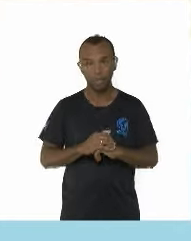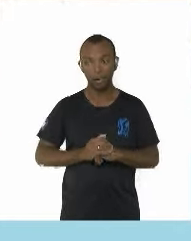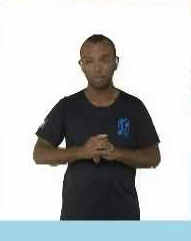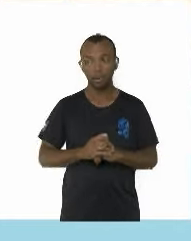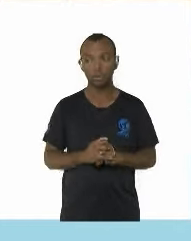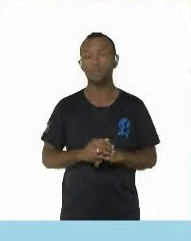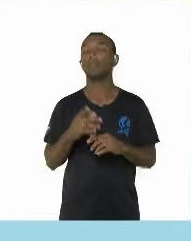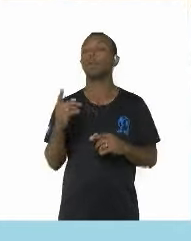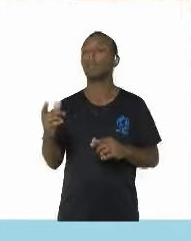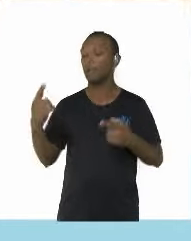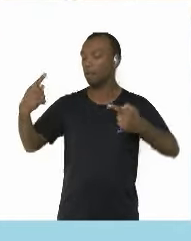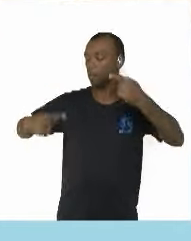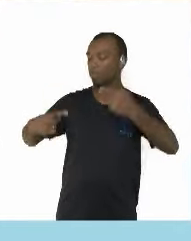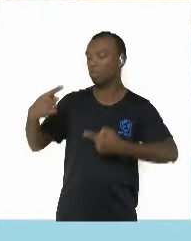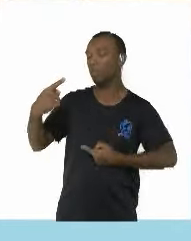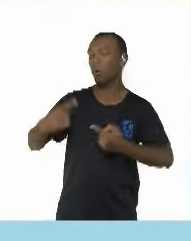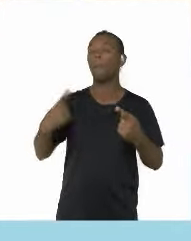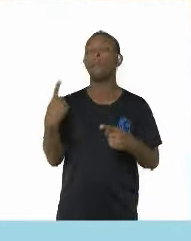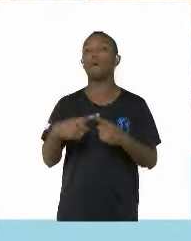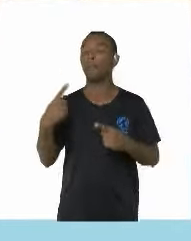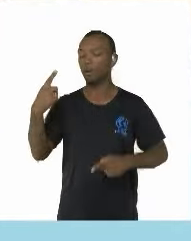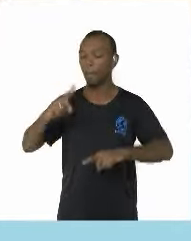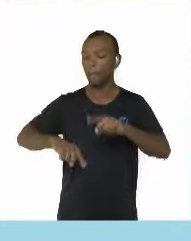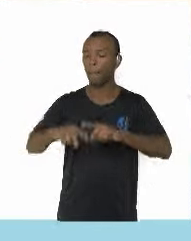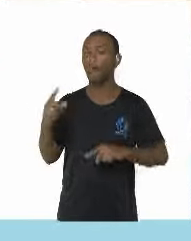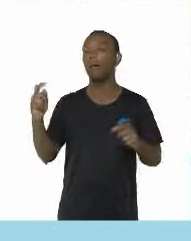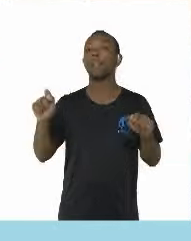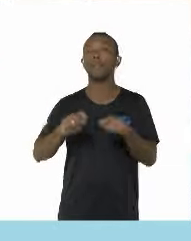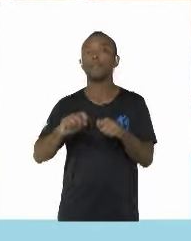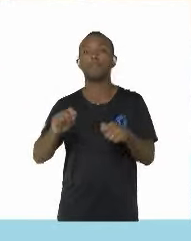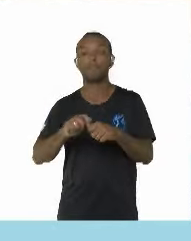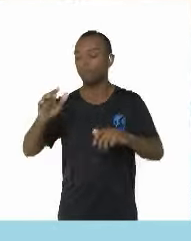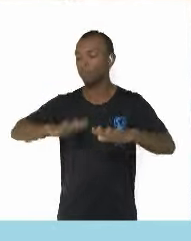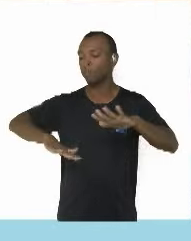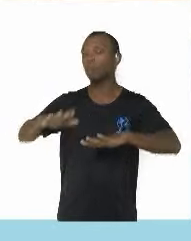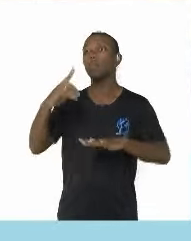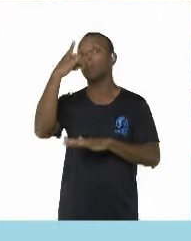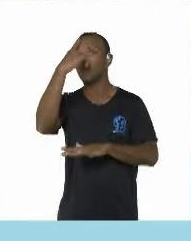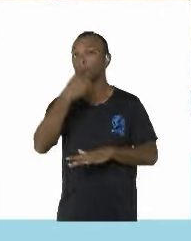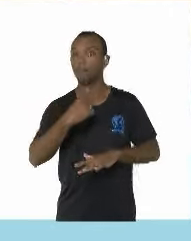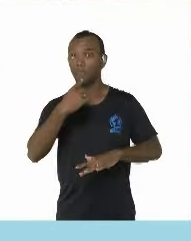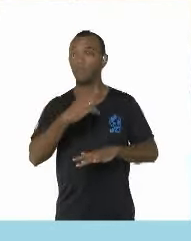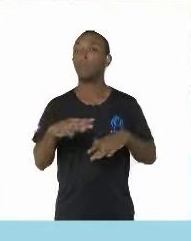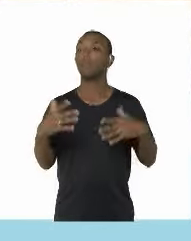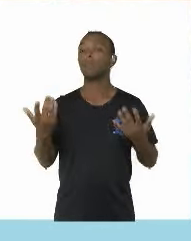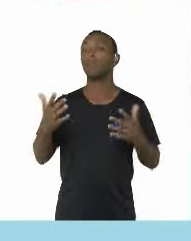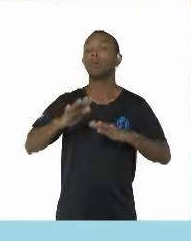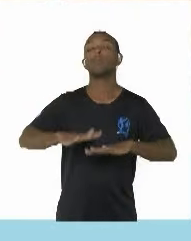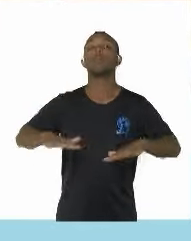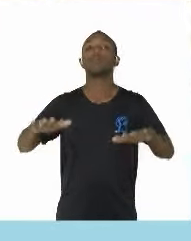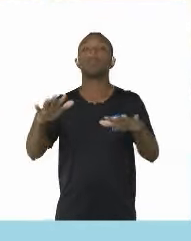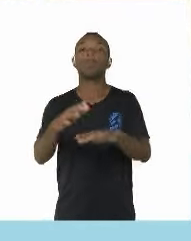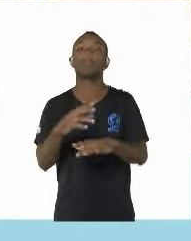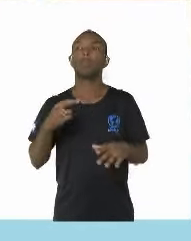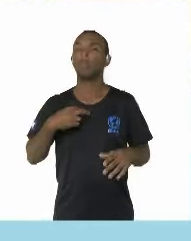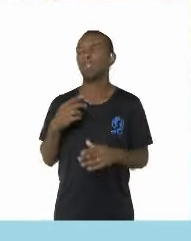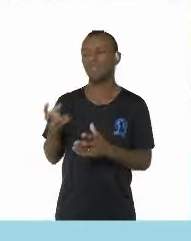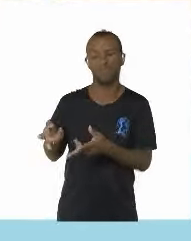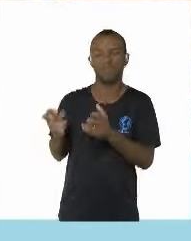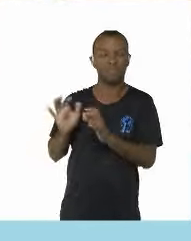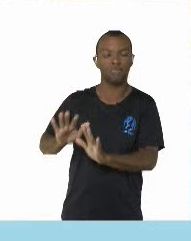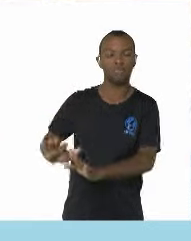isso? Porque tem uma máquina fazendo essas imagens. Né? E aí, nessa época, eu não estava olhando muito para